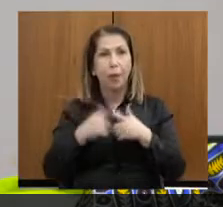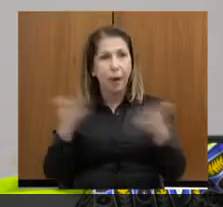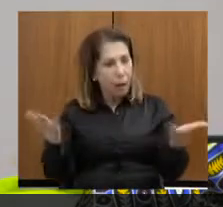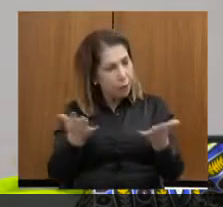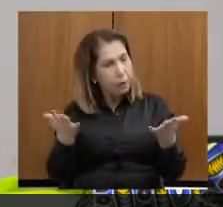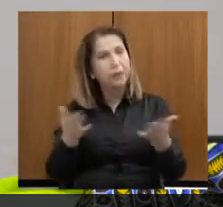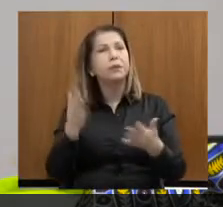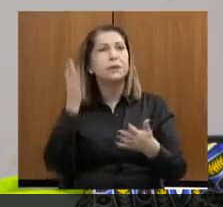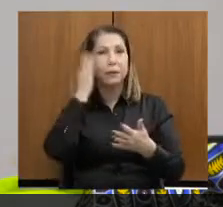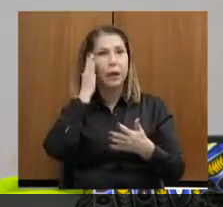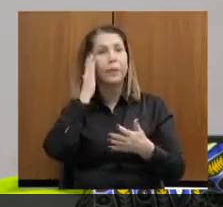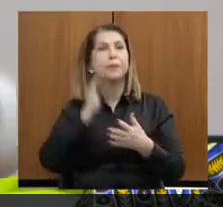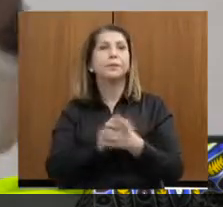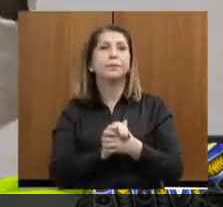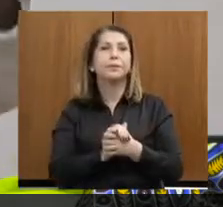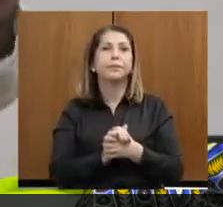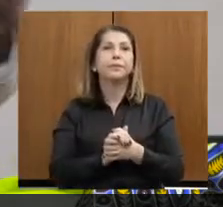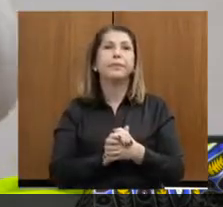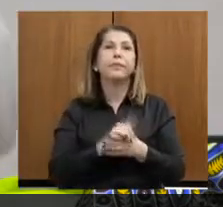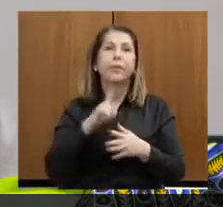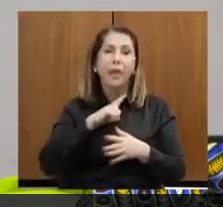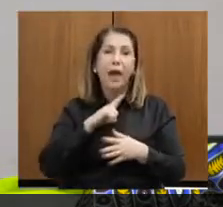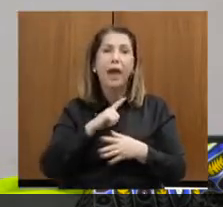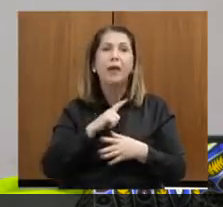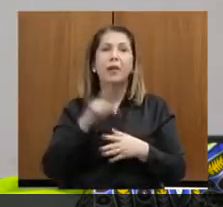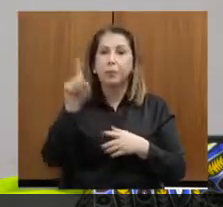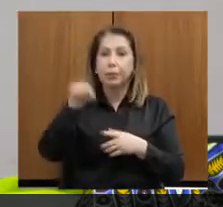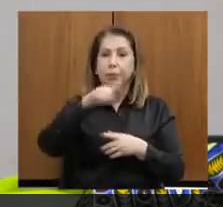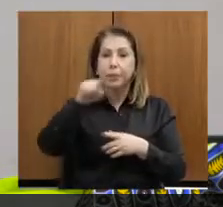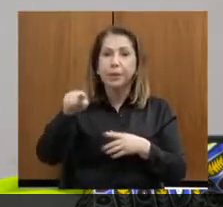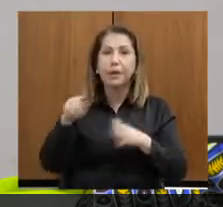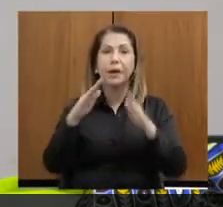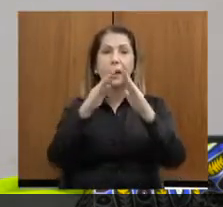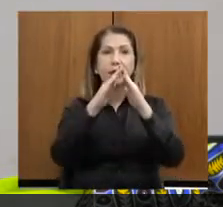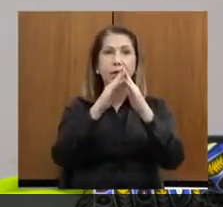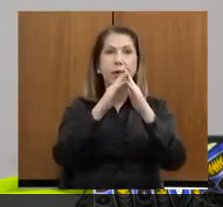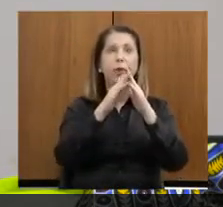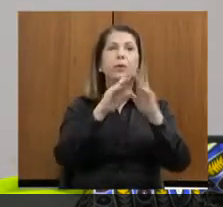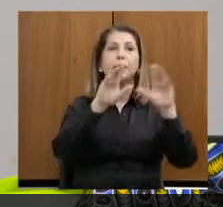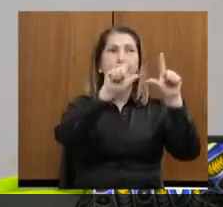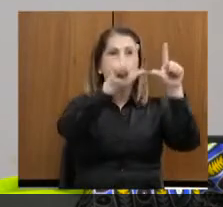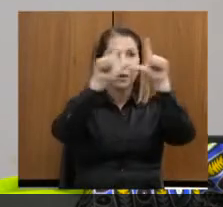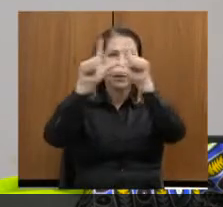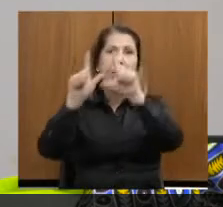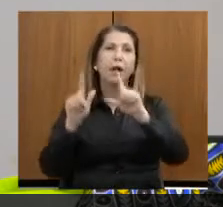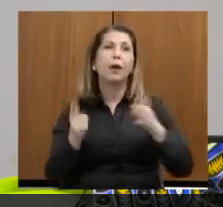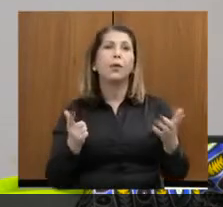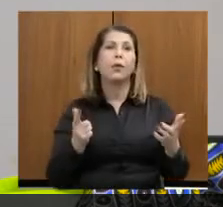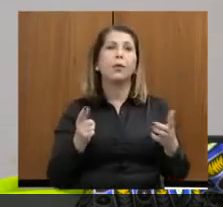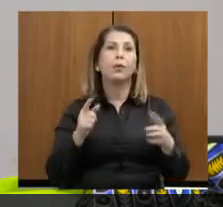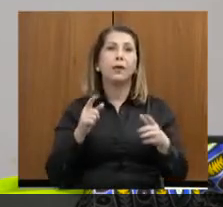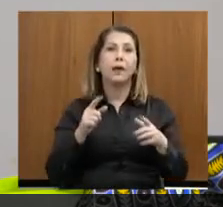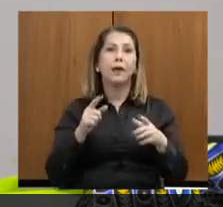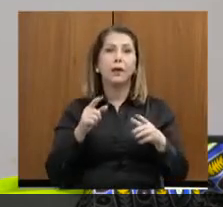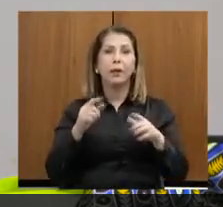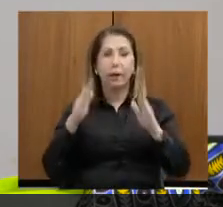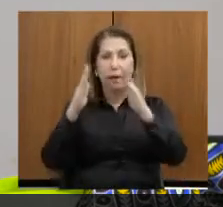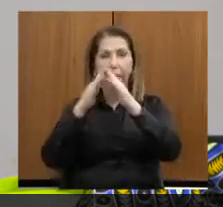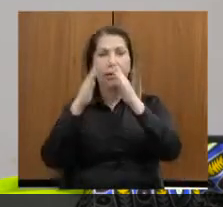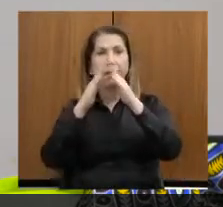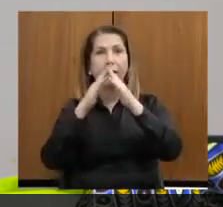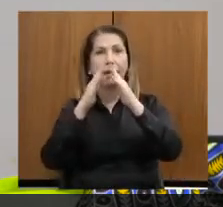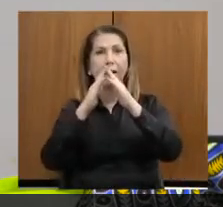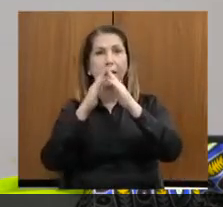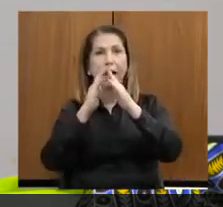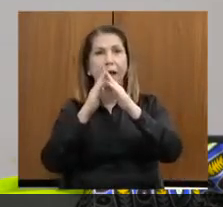que agora a gente sabe que tem isenção para as igrejas pentecostais o que os imóveis